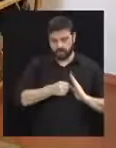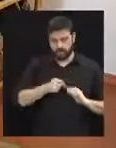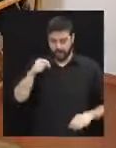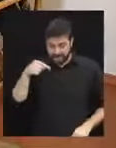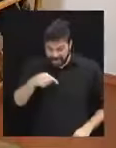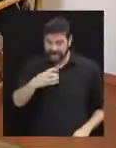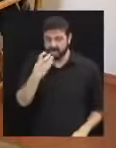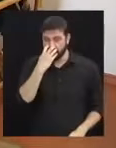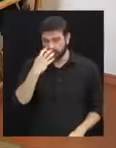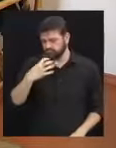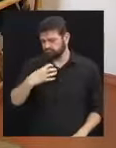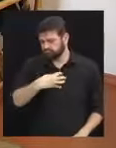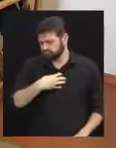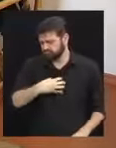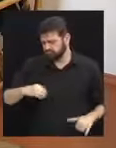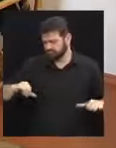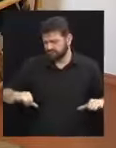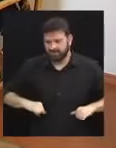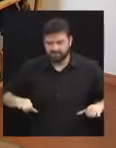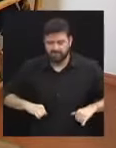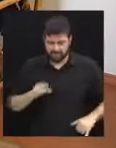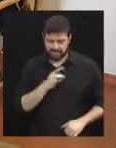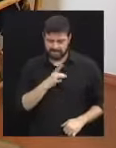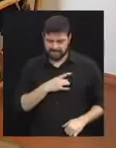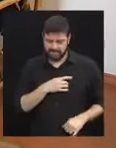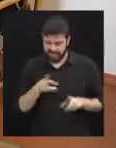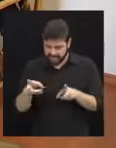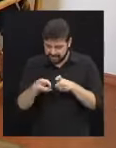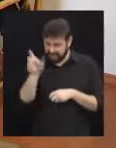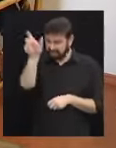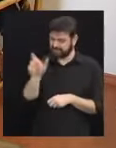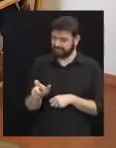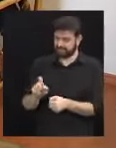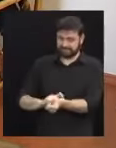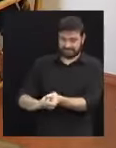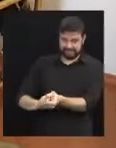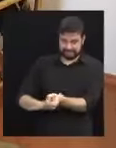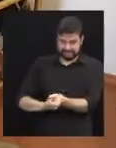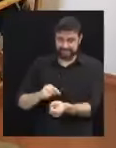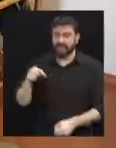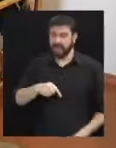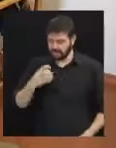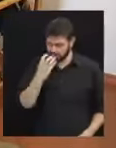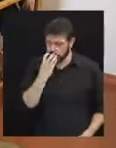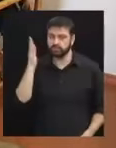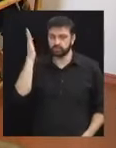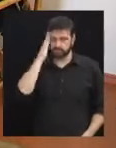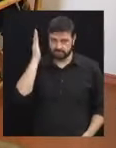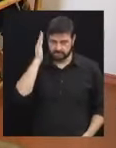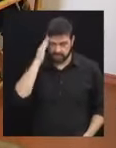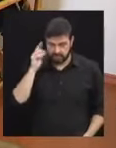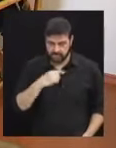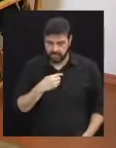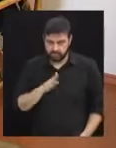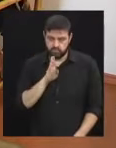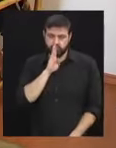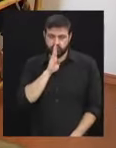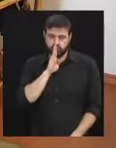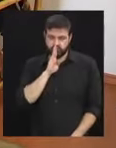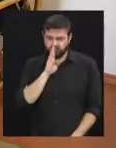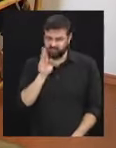sentir fome, medo, ele sabe quando você não está legal, ele sabe quando é o momento de recuar, assim, ele só não fala,